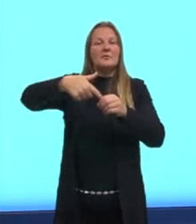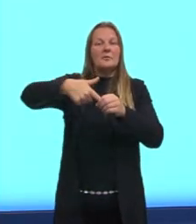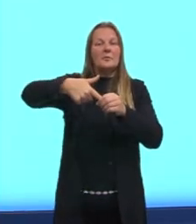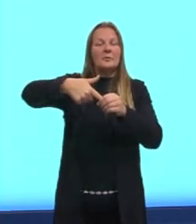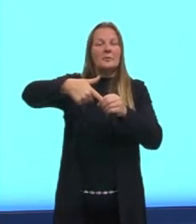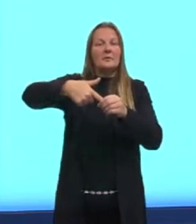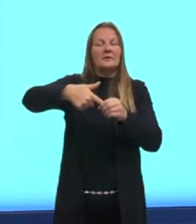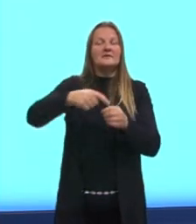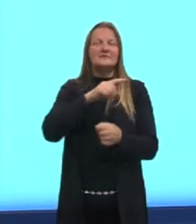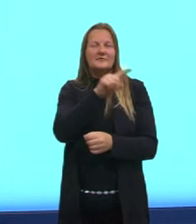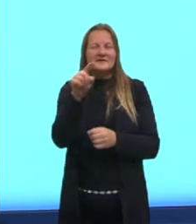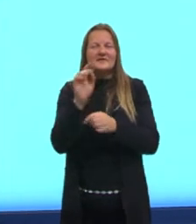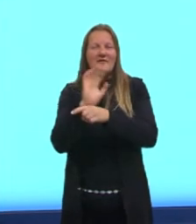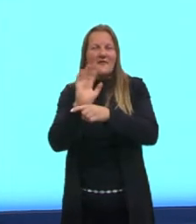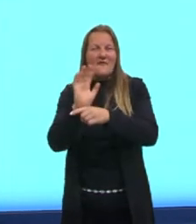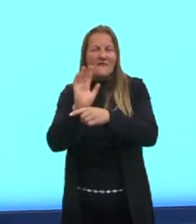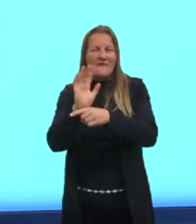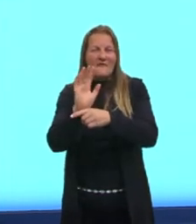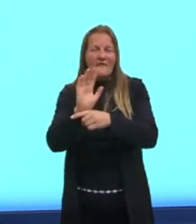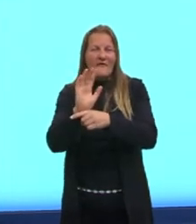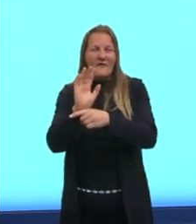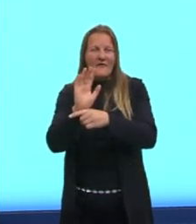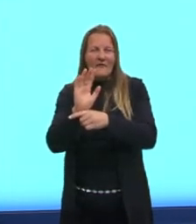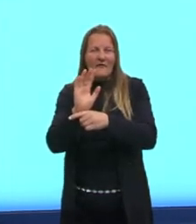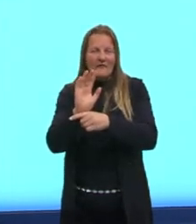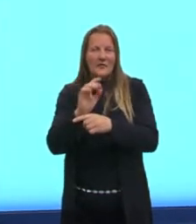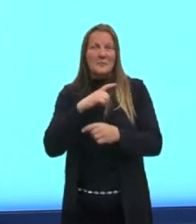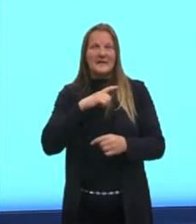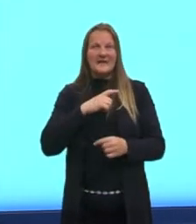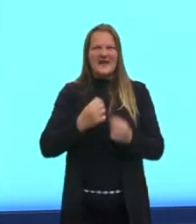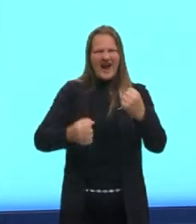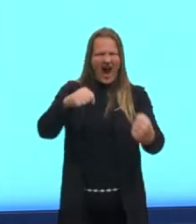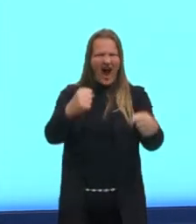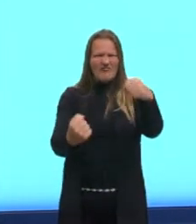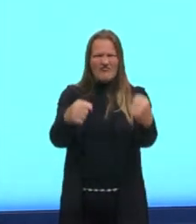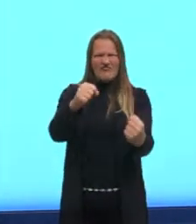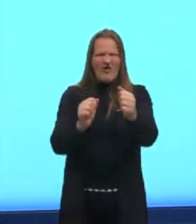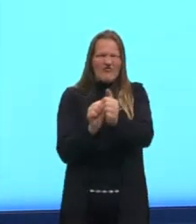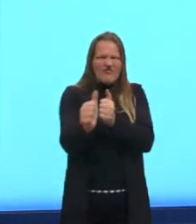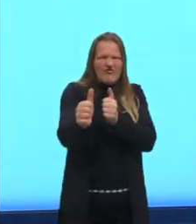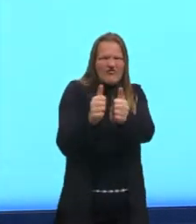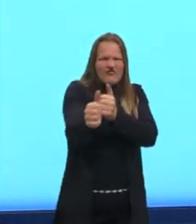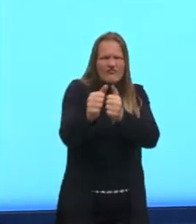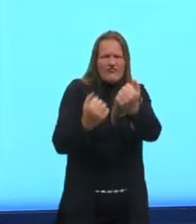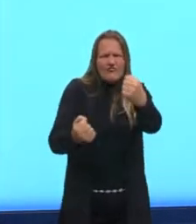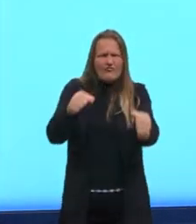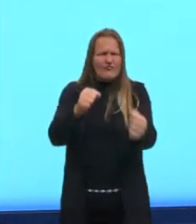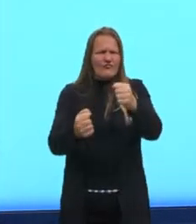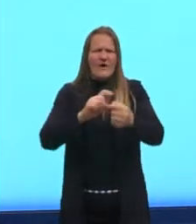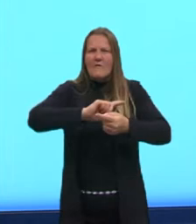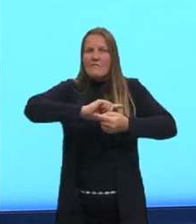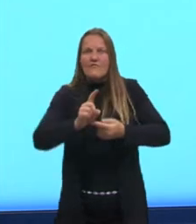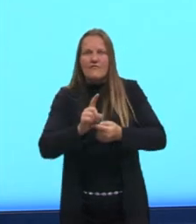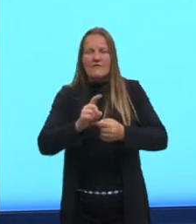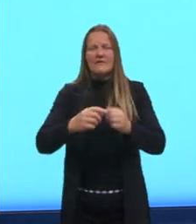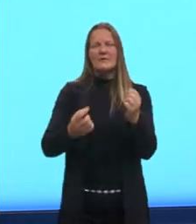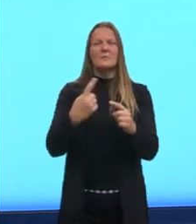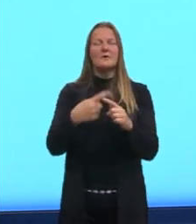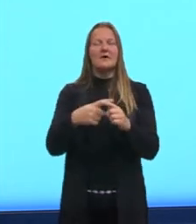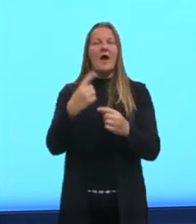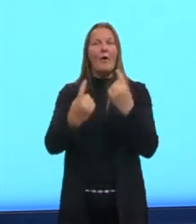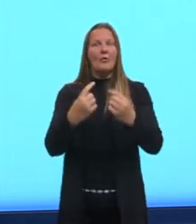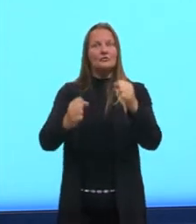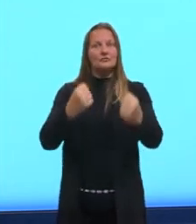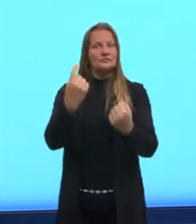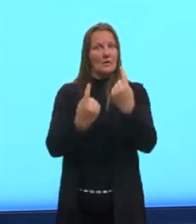gosta de ver filmes de corrida ou jogos de corrida jogar no videogame jogos de corrida acaba vendo que alguns